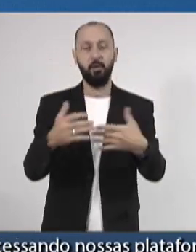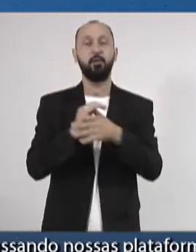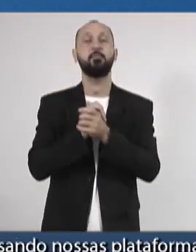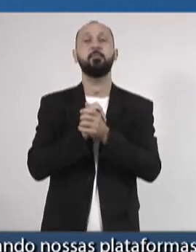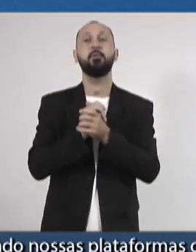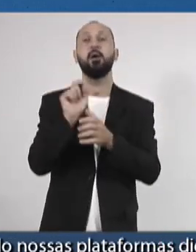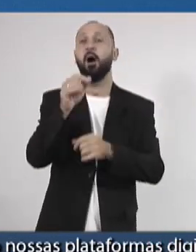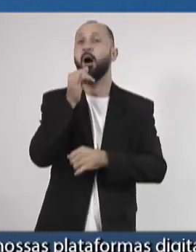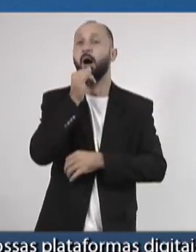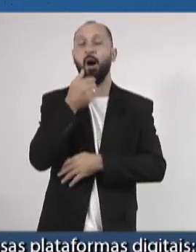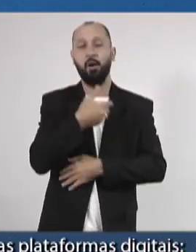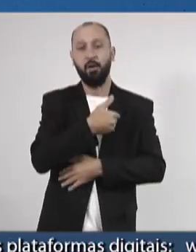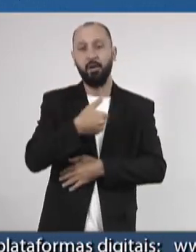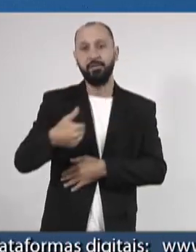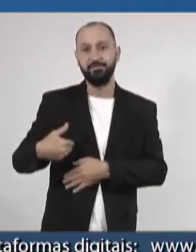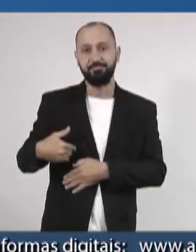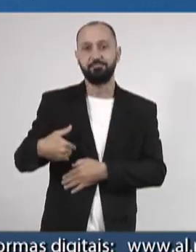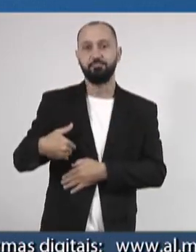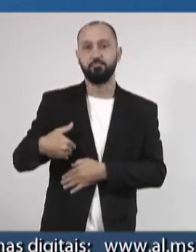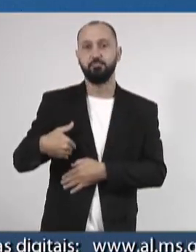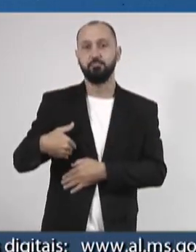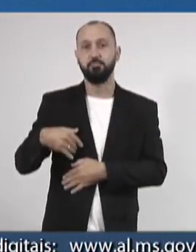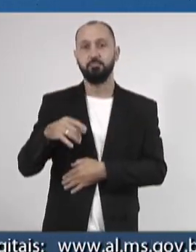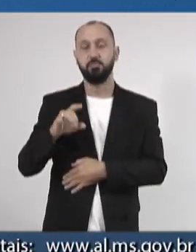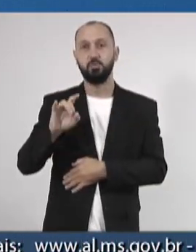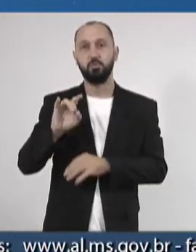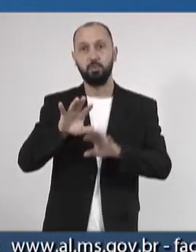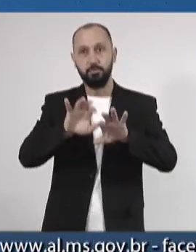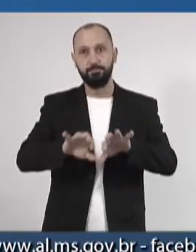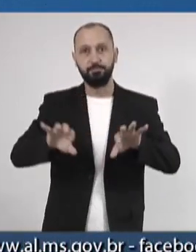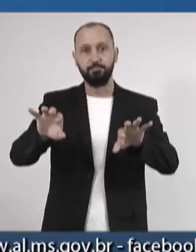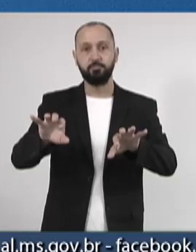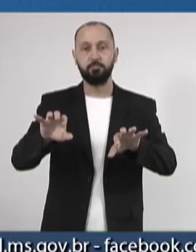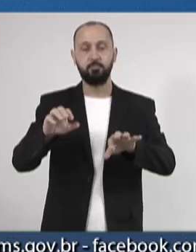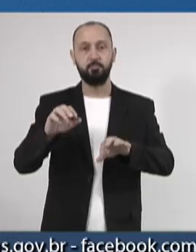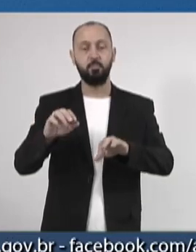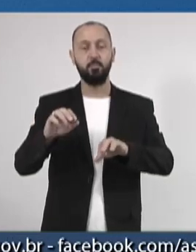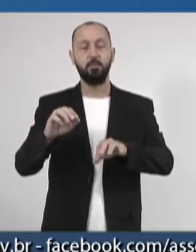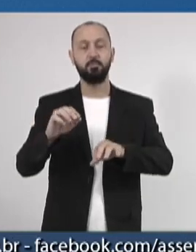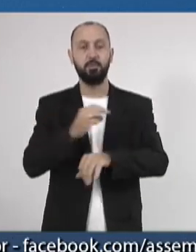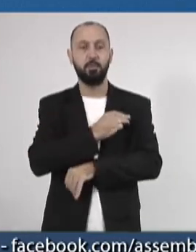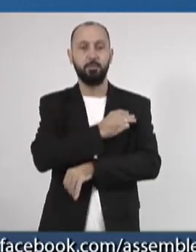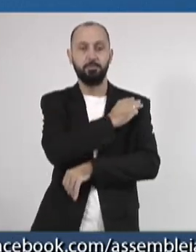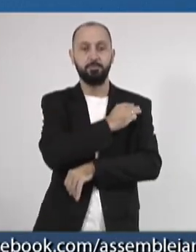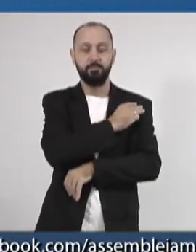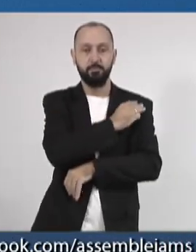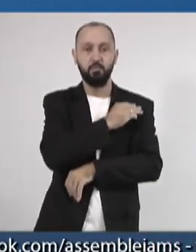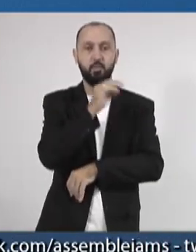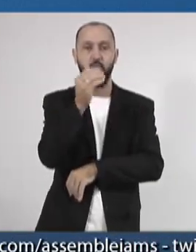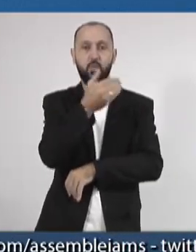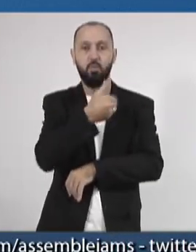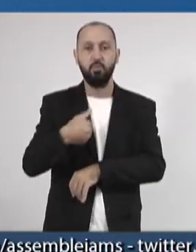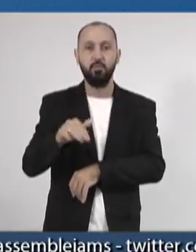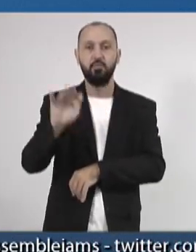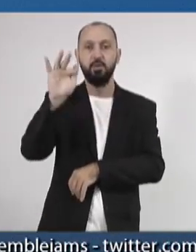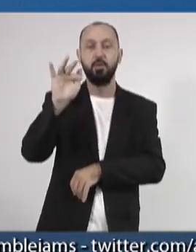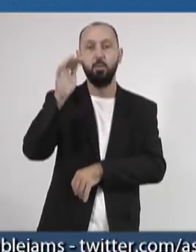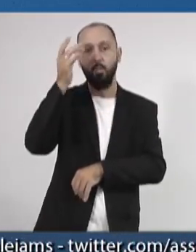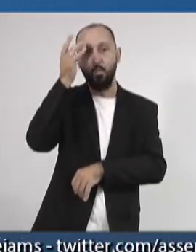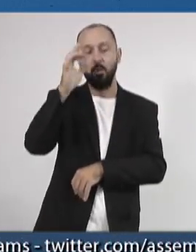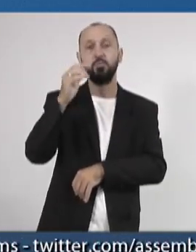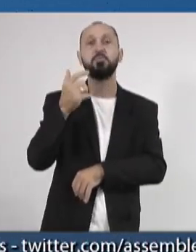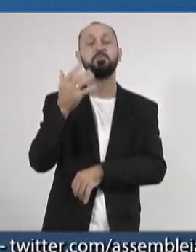o governo, com exceção da Simone, da nossa querida ministra, no governo federal praticamente ninguém sabe